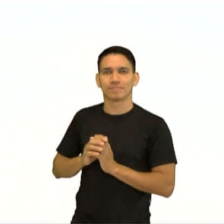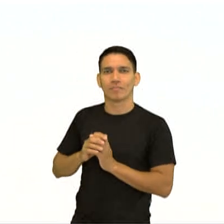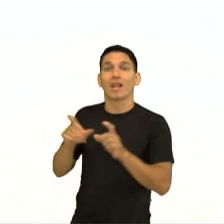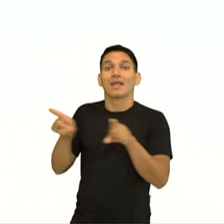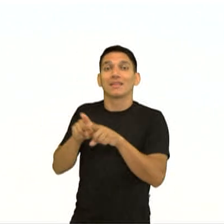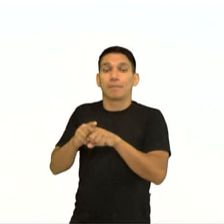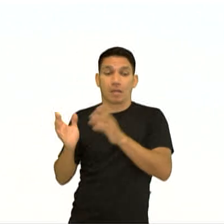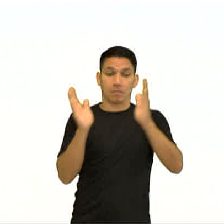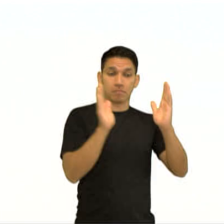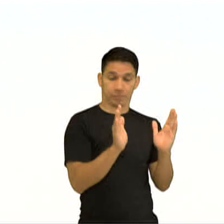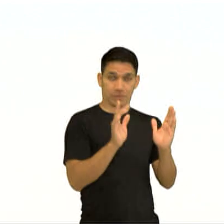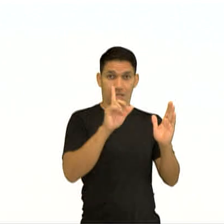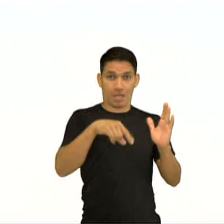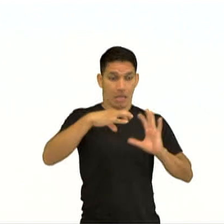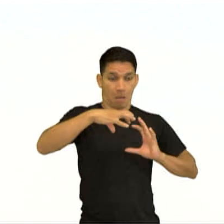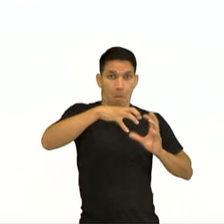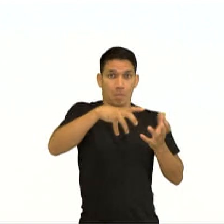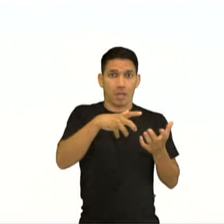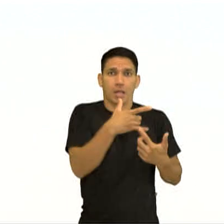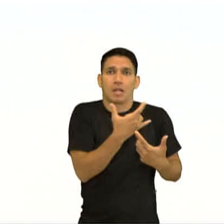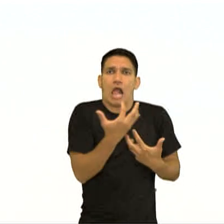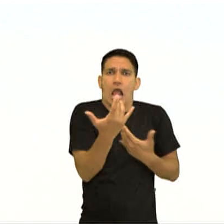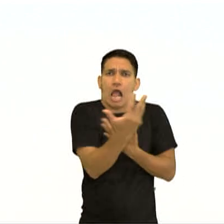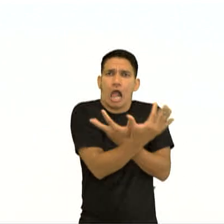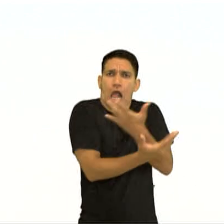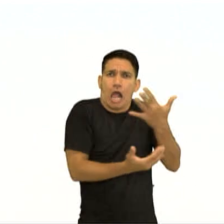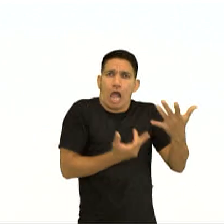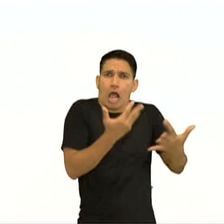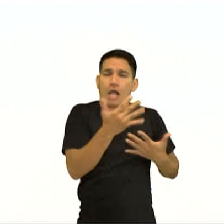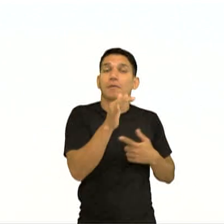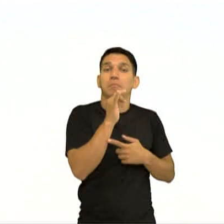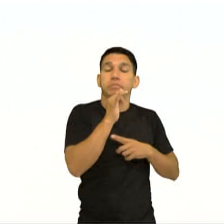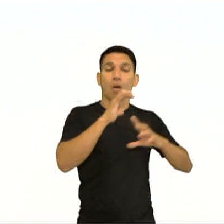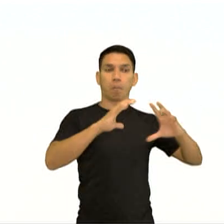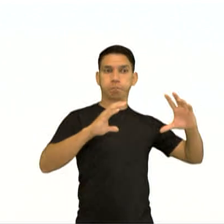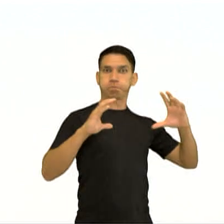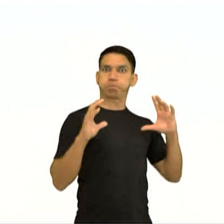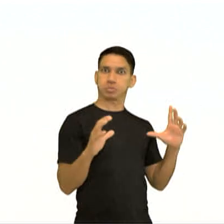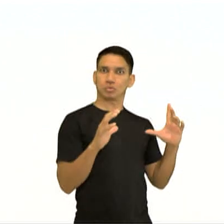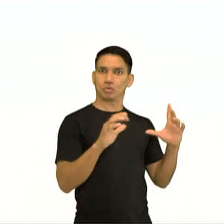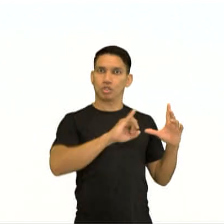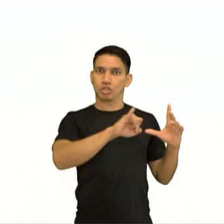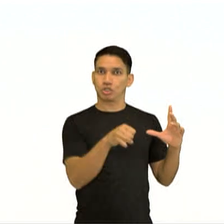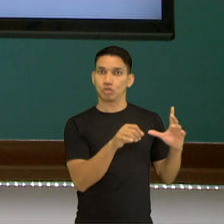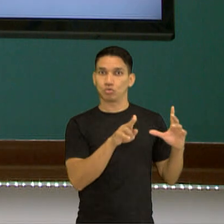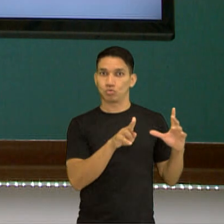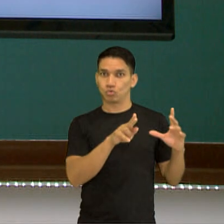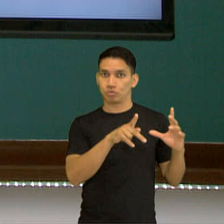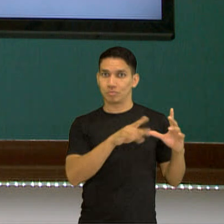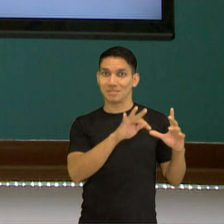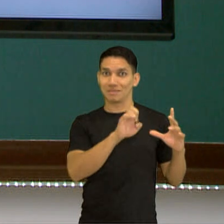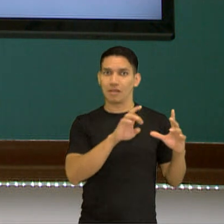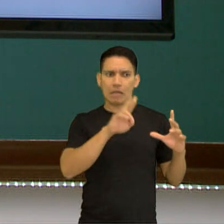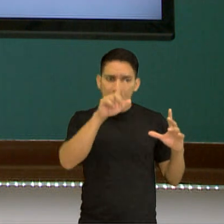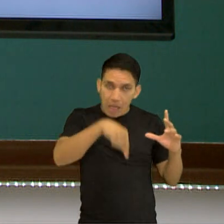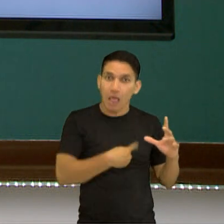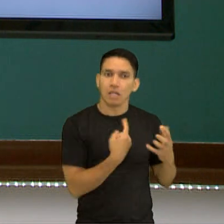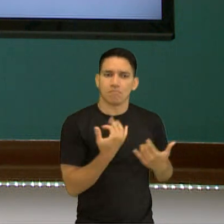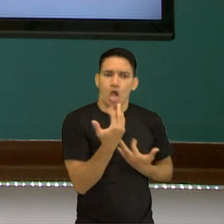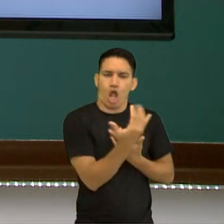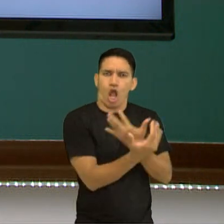também exemplos de planetas gasosos, como por exemplo Júpiter. Júpiter é um planeta gasoso, é um planeta que